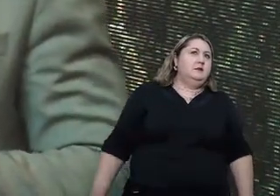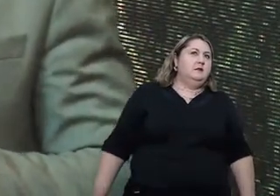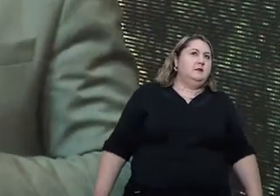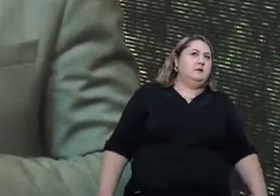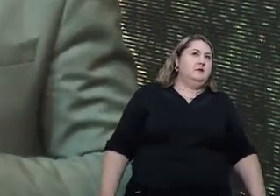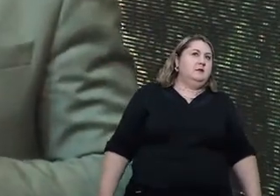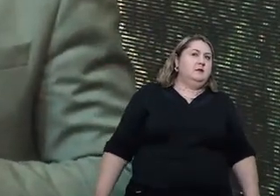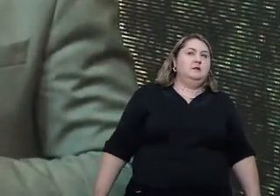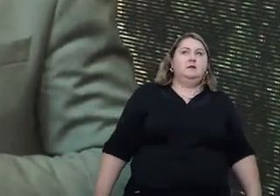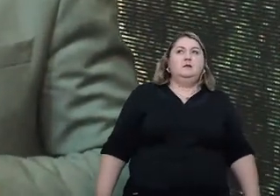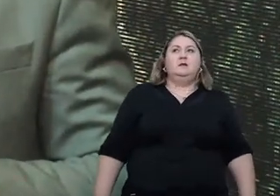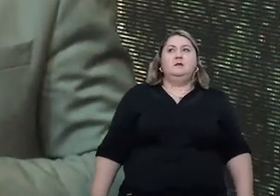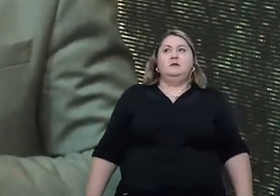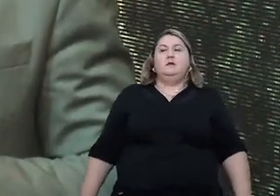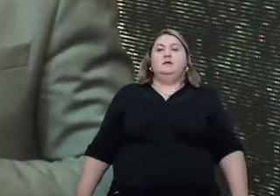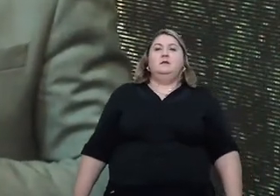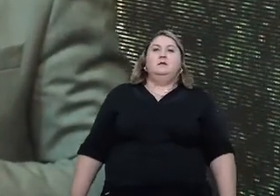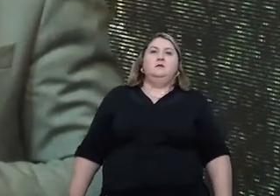vamos ver.